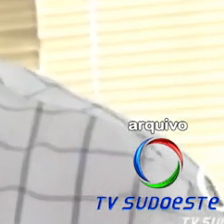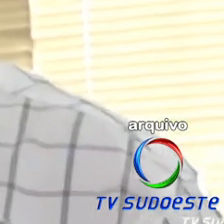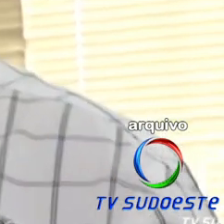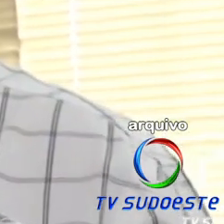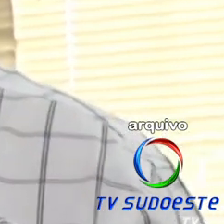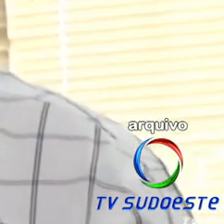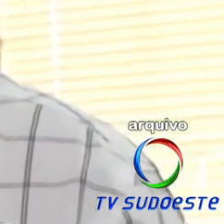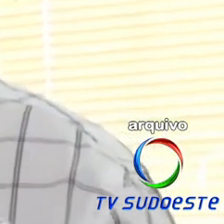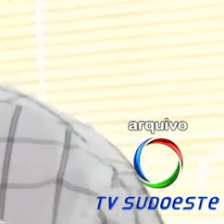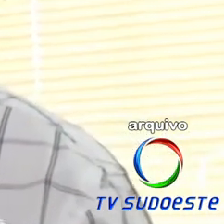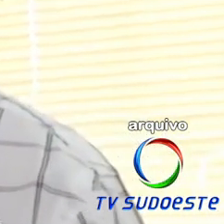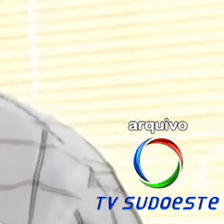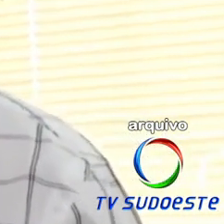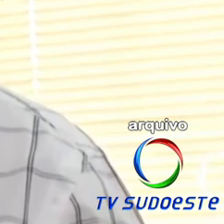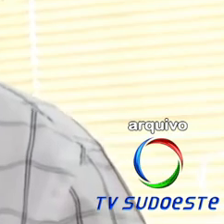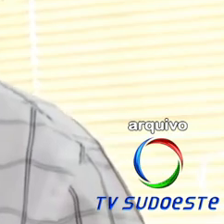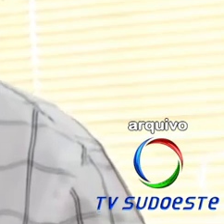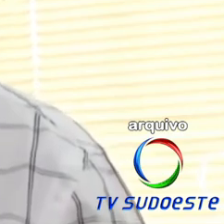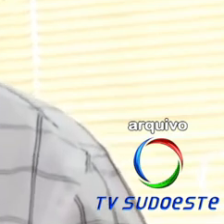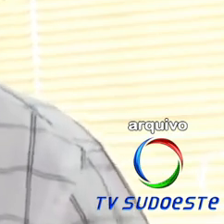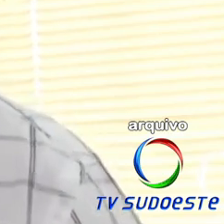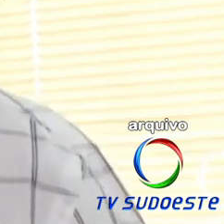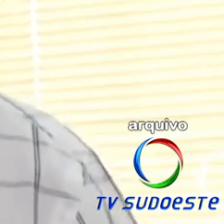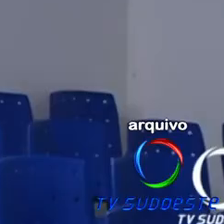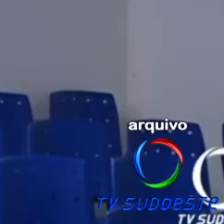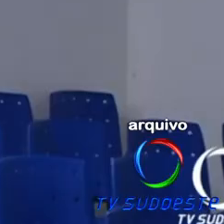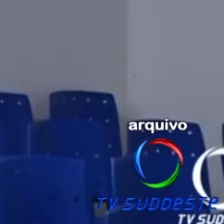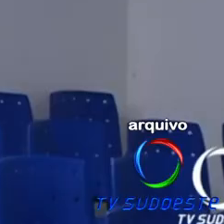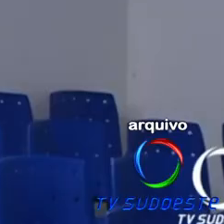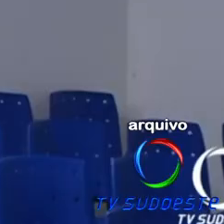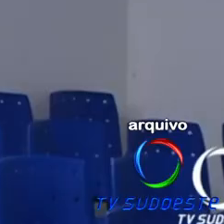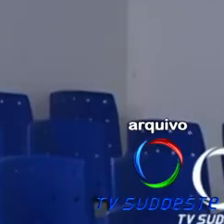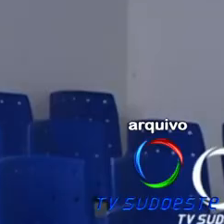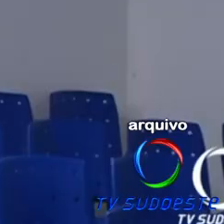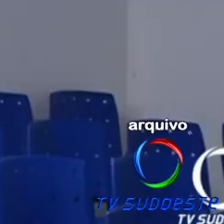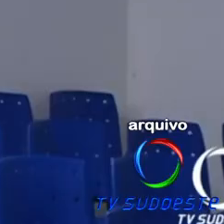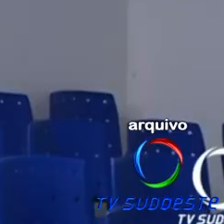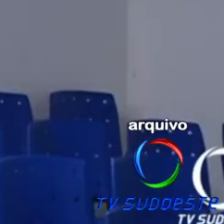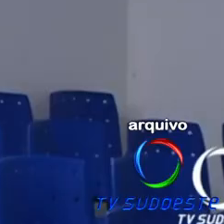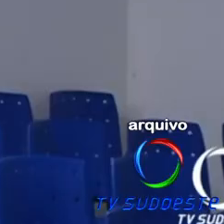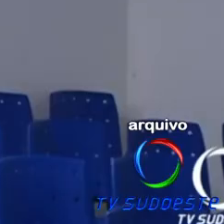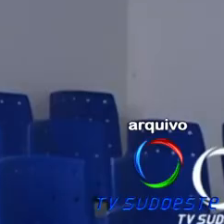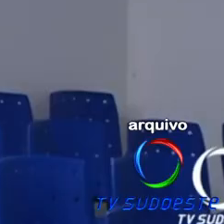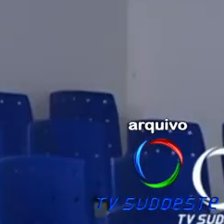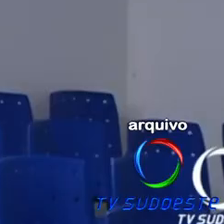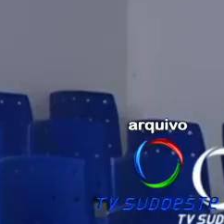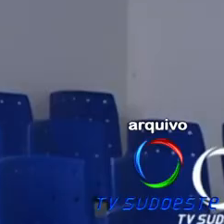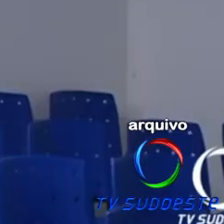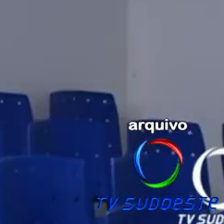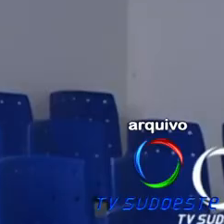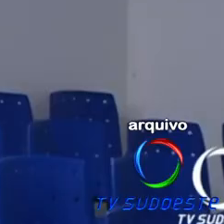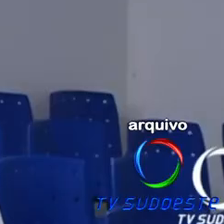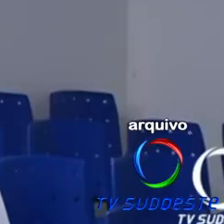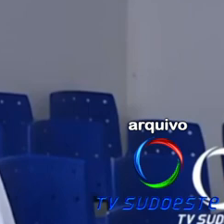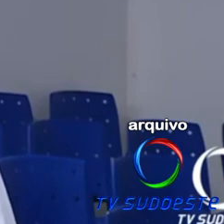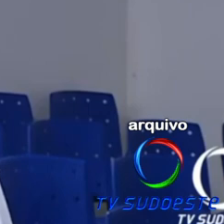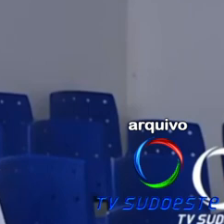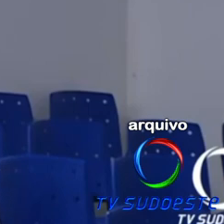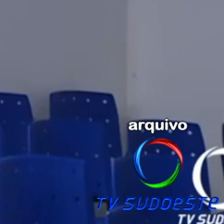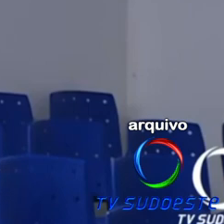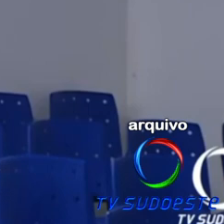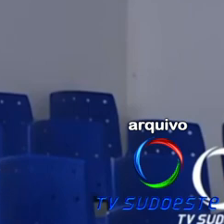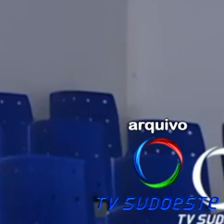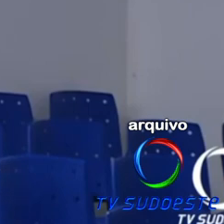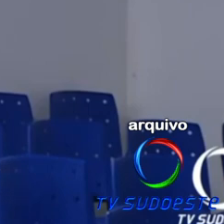divulgada ontem ainda disse Abre aspas é uma grande honra para mim receber essa indicação do